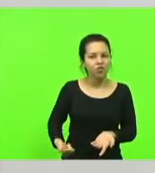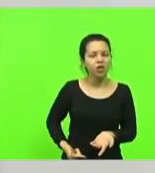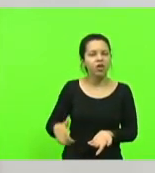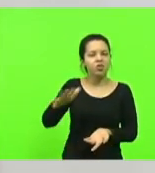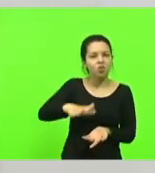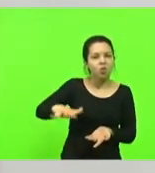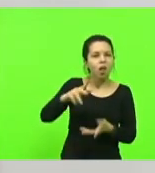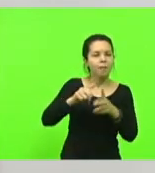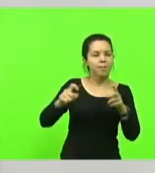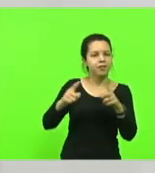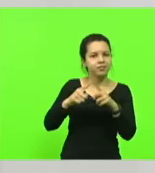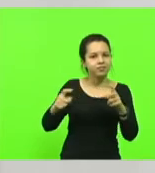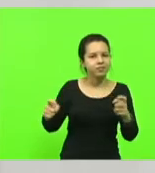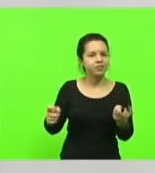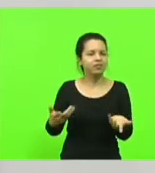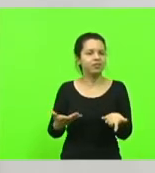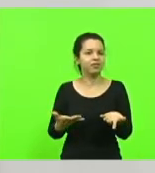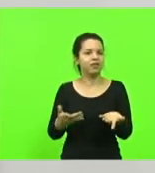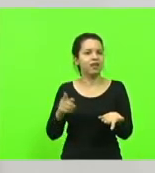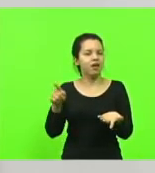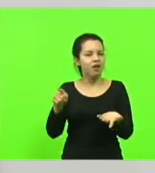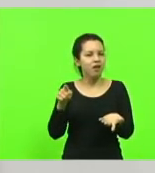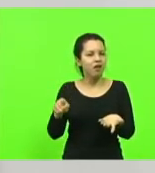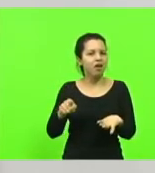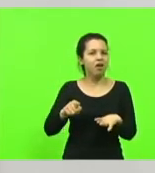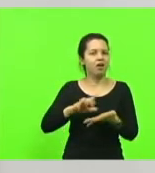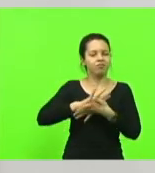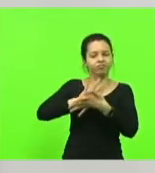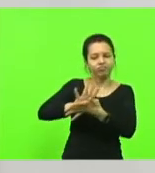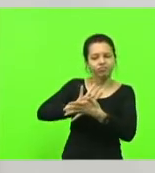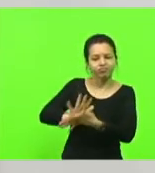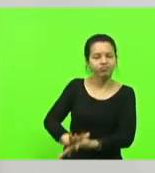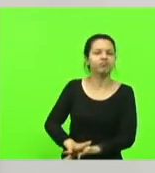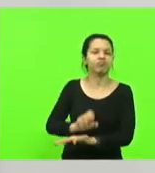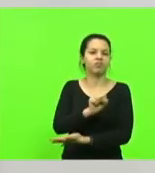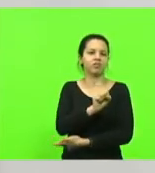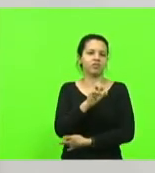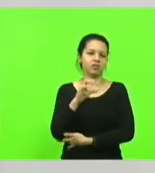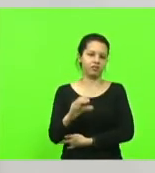Brasília, trataram muito mal Santa Catarina, deputado Nilson.